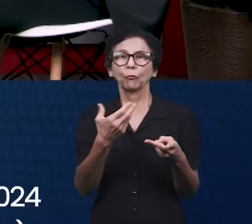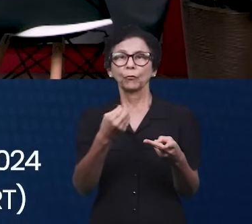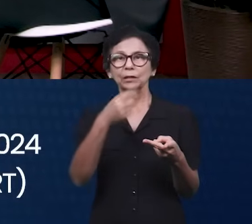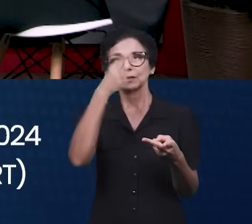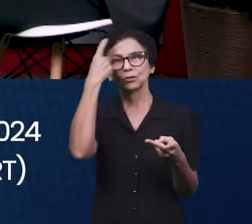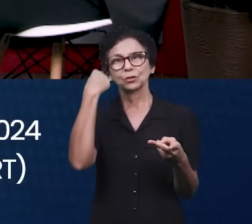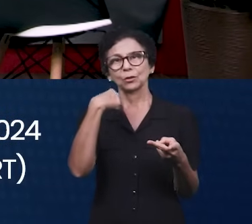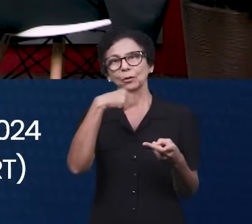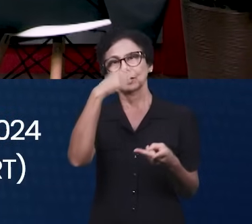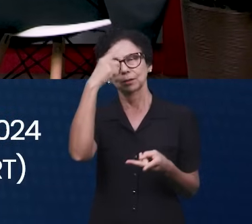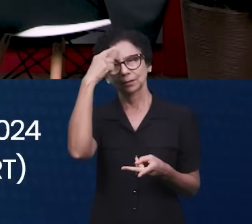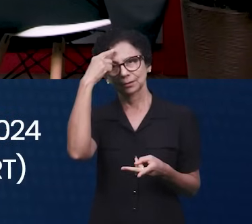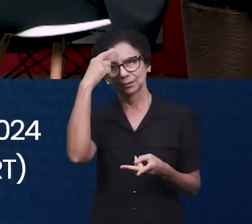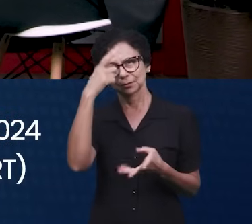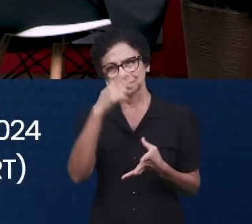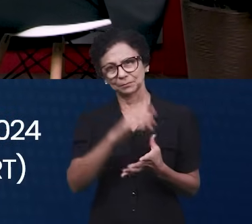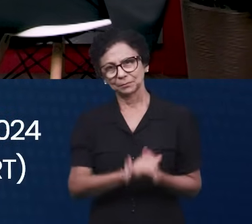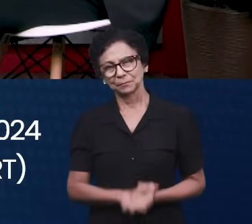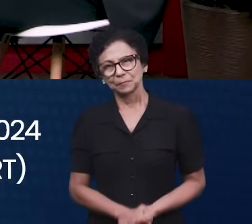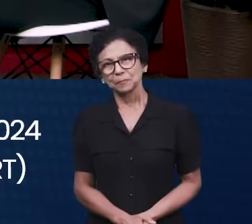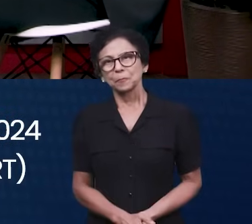E, né, muito embora